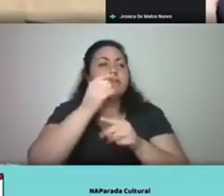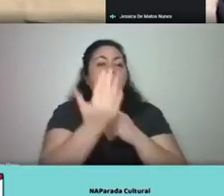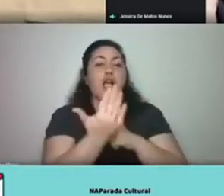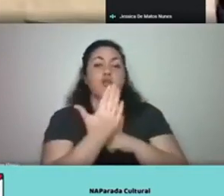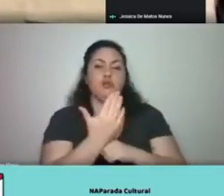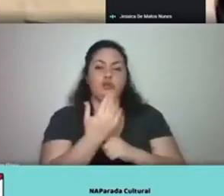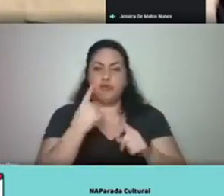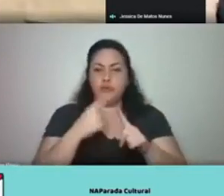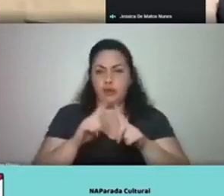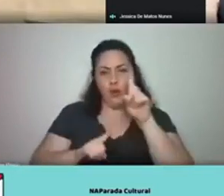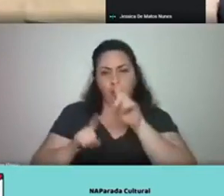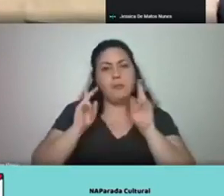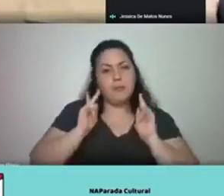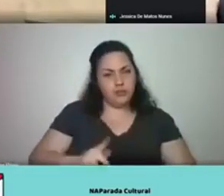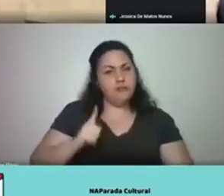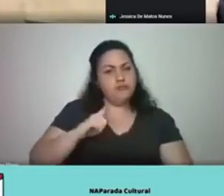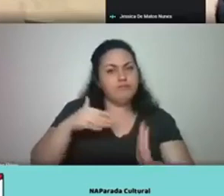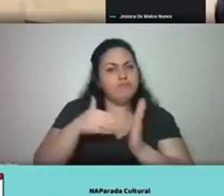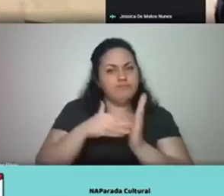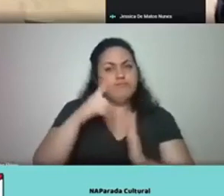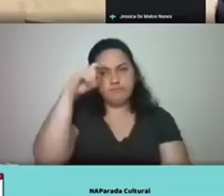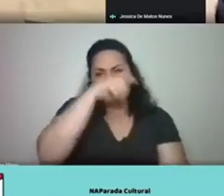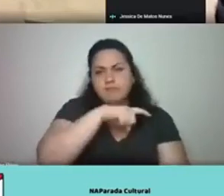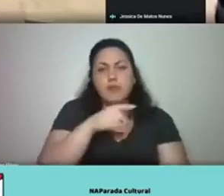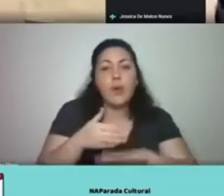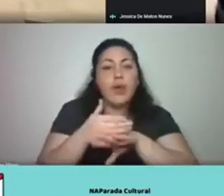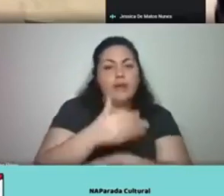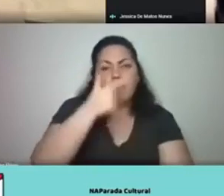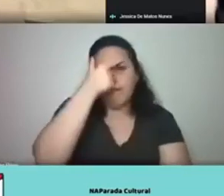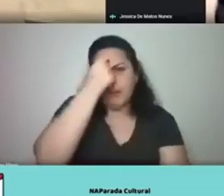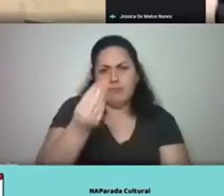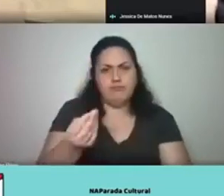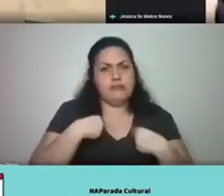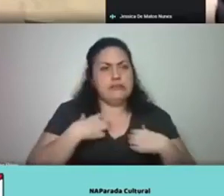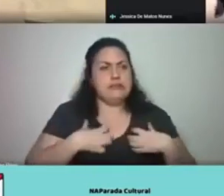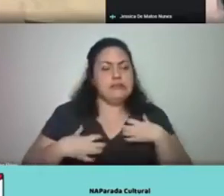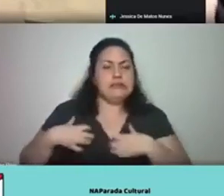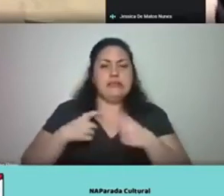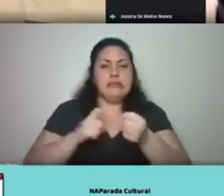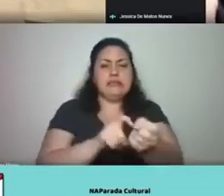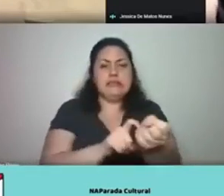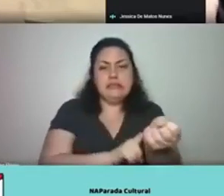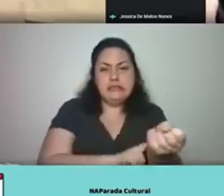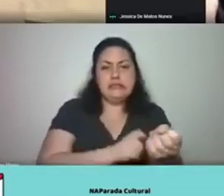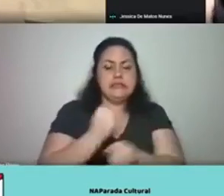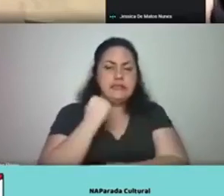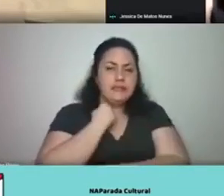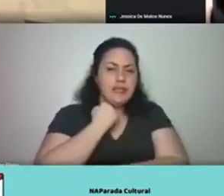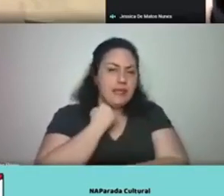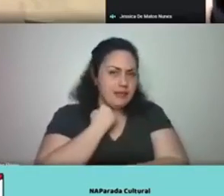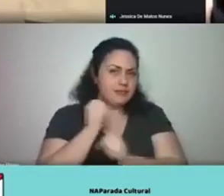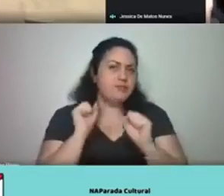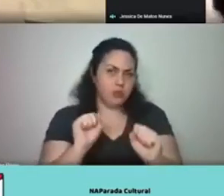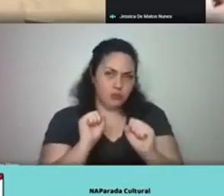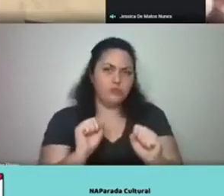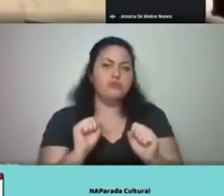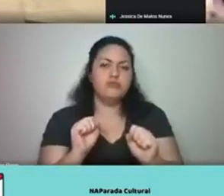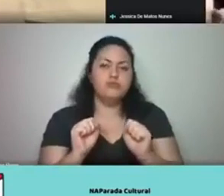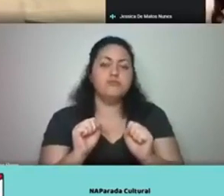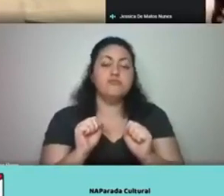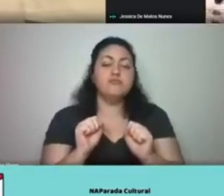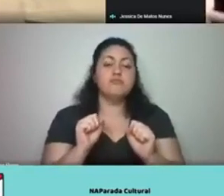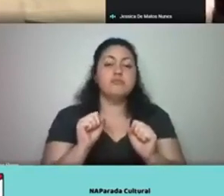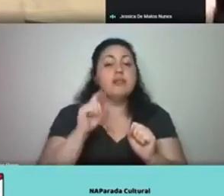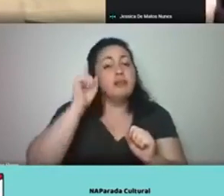muito difícil essa entrada na universidade, né? Pode ser muito ansiogênico, pode ser muito estressante, e é um momento de